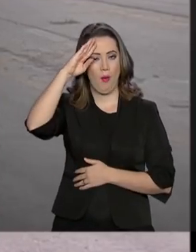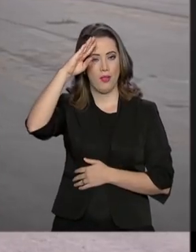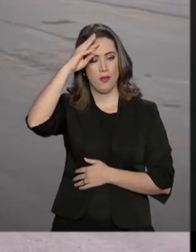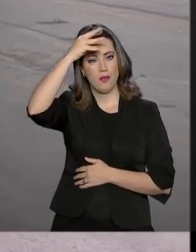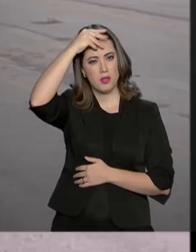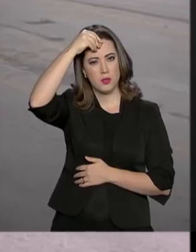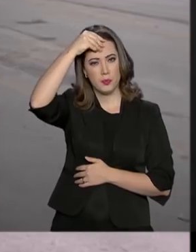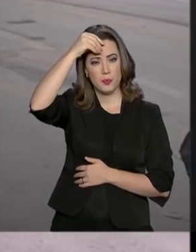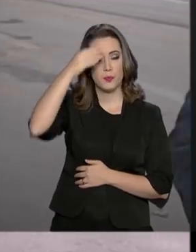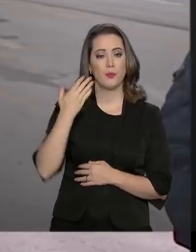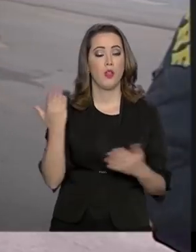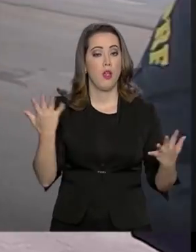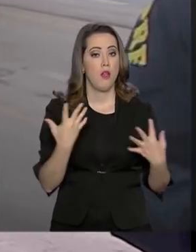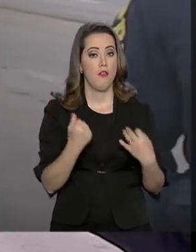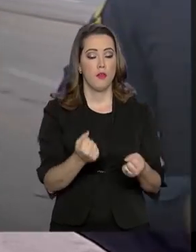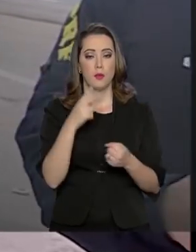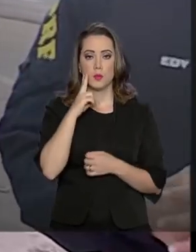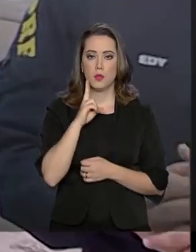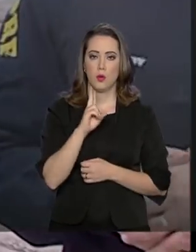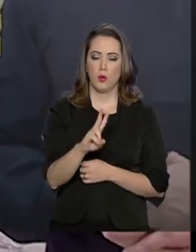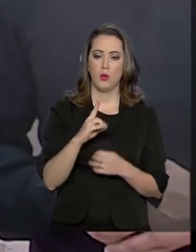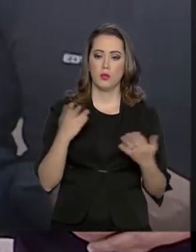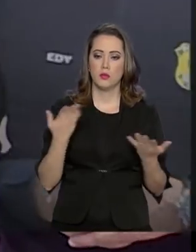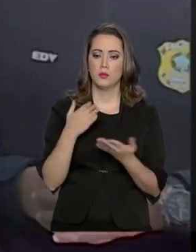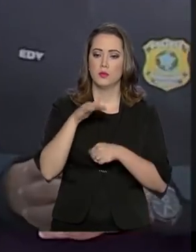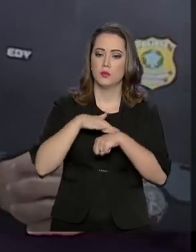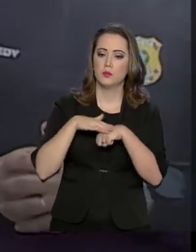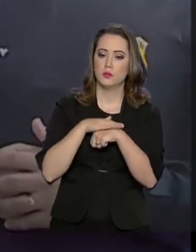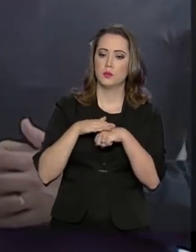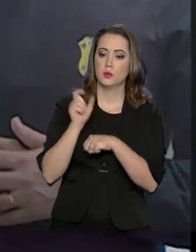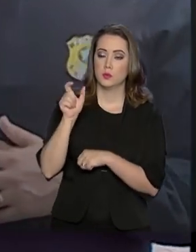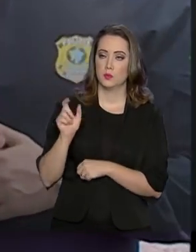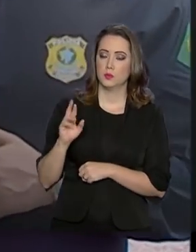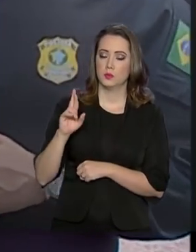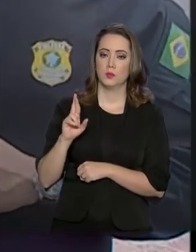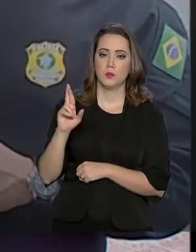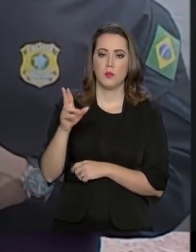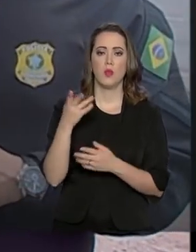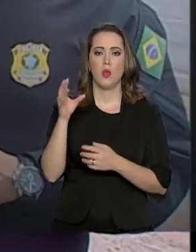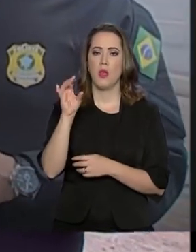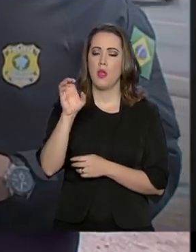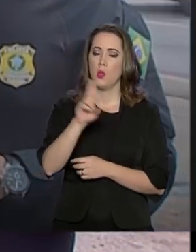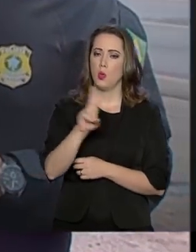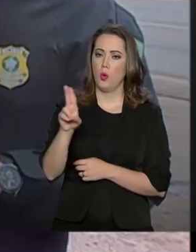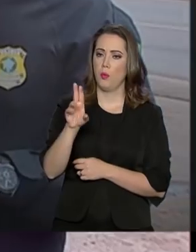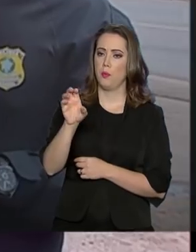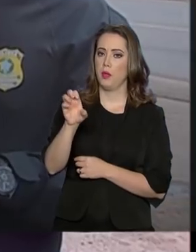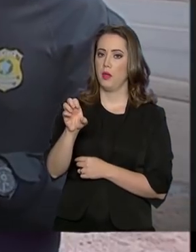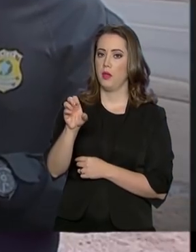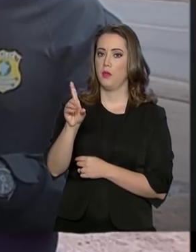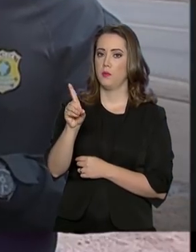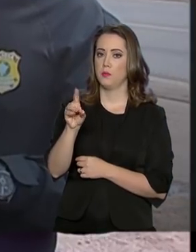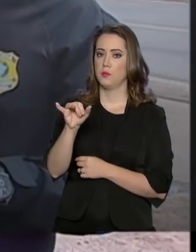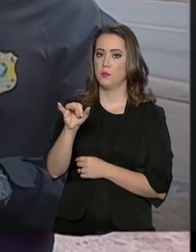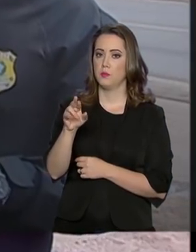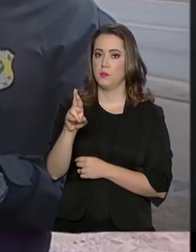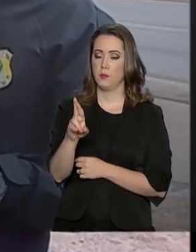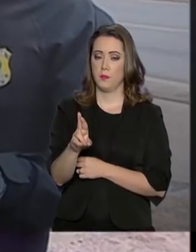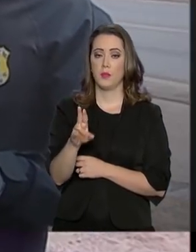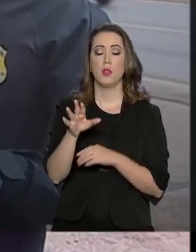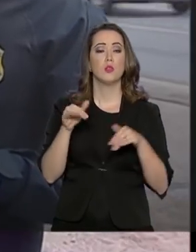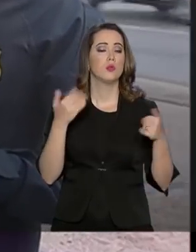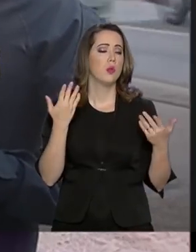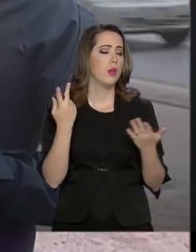vamos conversar com Ed Araújo, superintendente da Polícia Rodoviária Federal no Distrito Federal. Olá, Ed, bom dia. Quais são as ocorrências mais